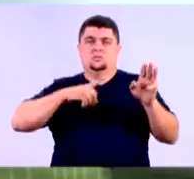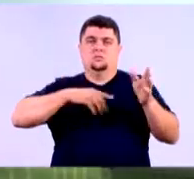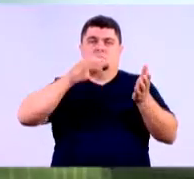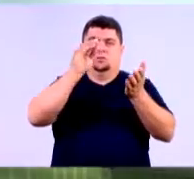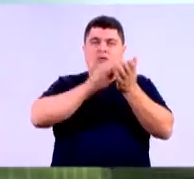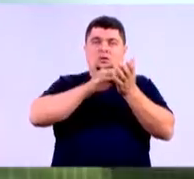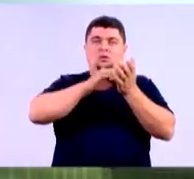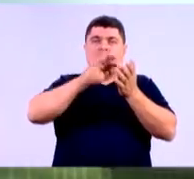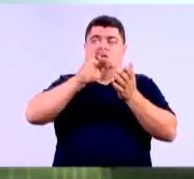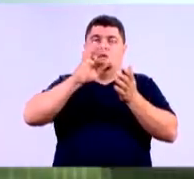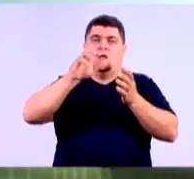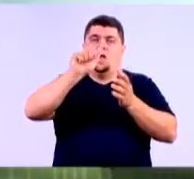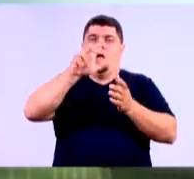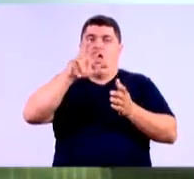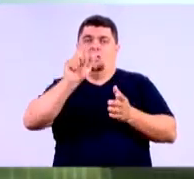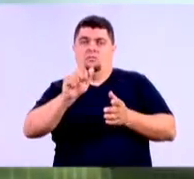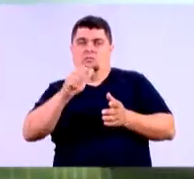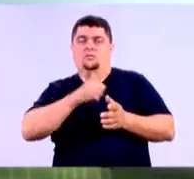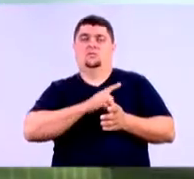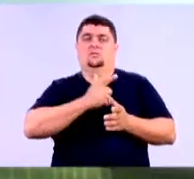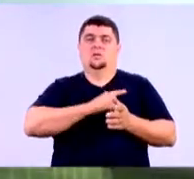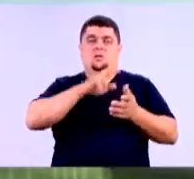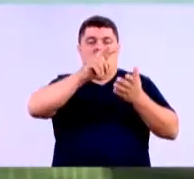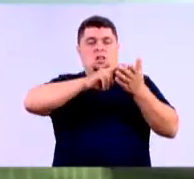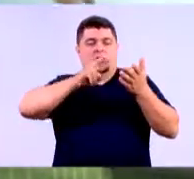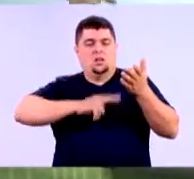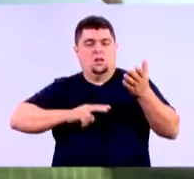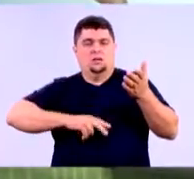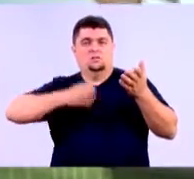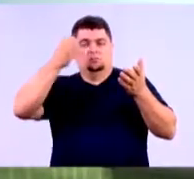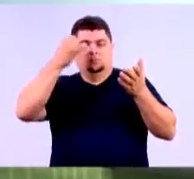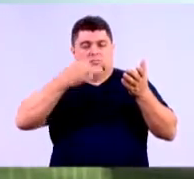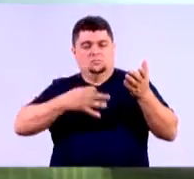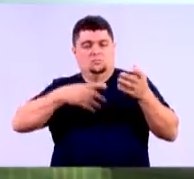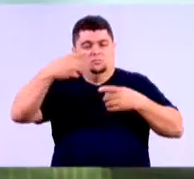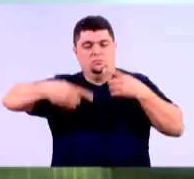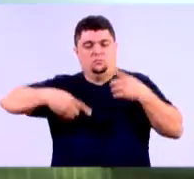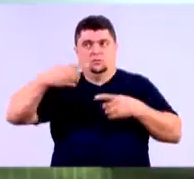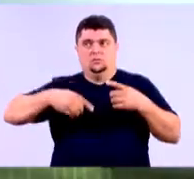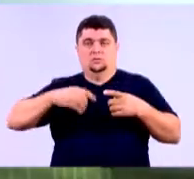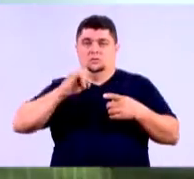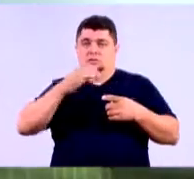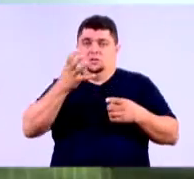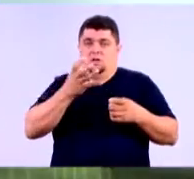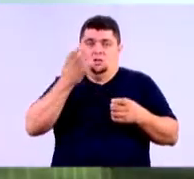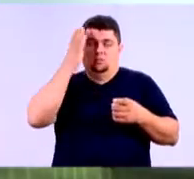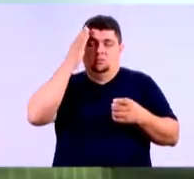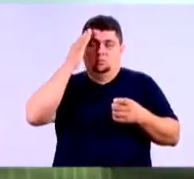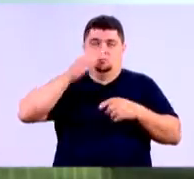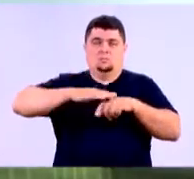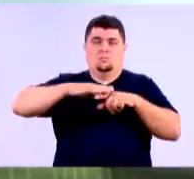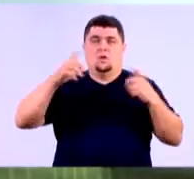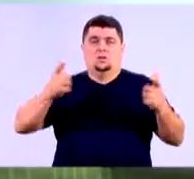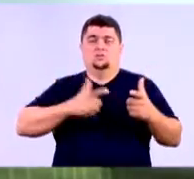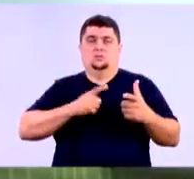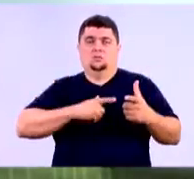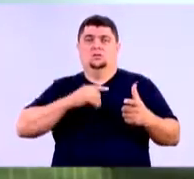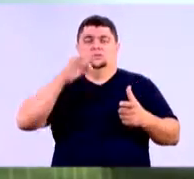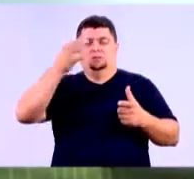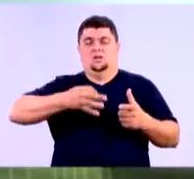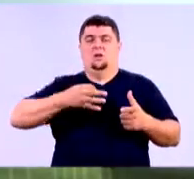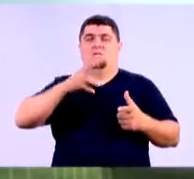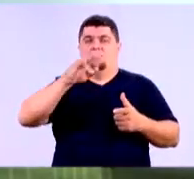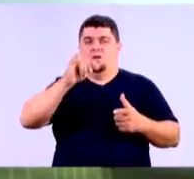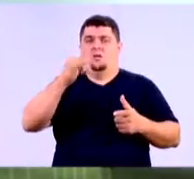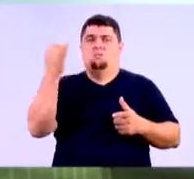teleaula. Então acessem no AVA, leiam mais detalhes sobre essa política de crédito, para quem achou interessante. Tenho certeza que será útil para você